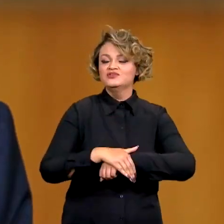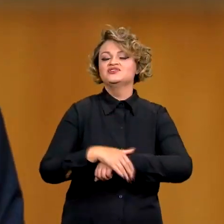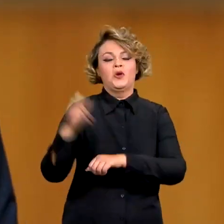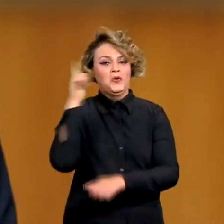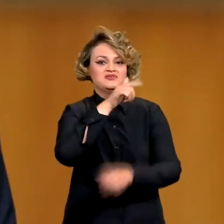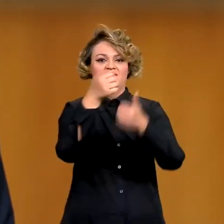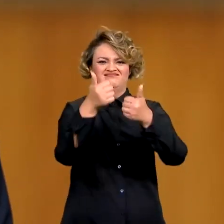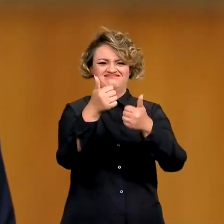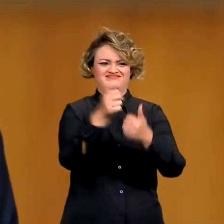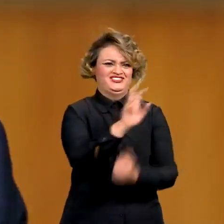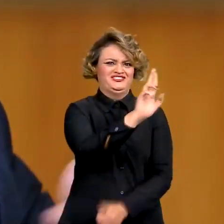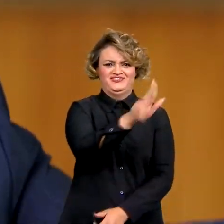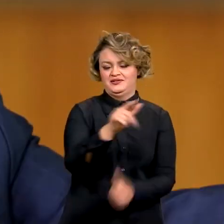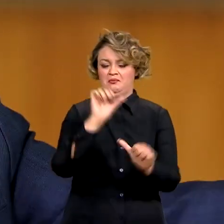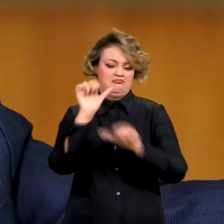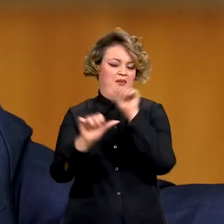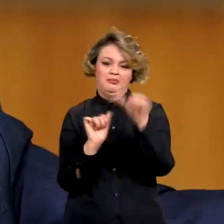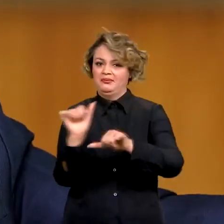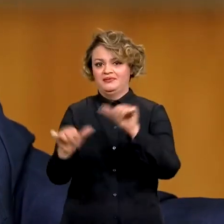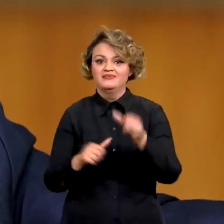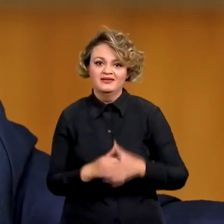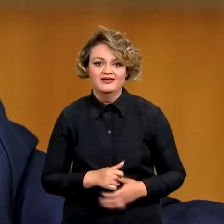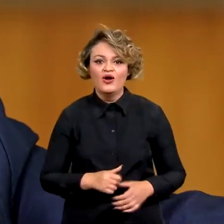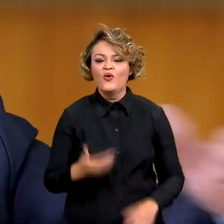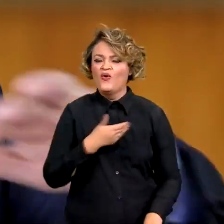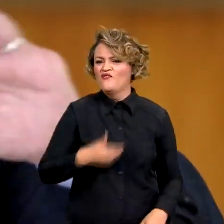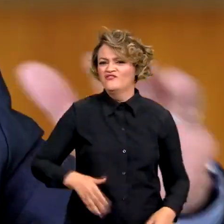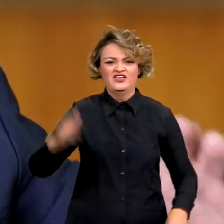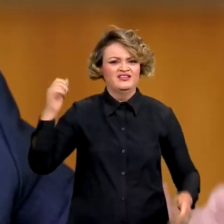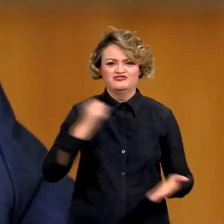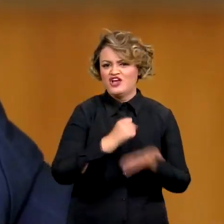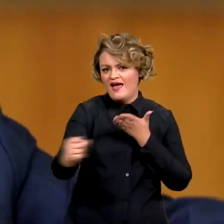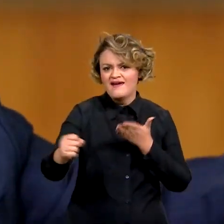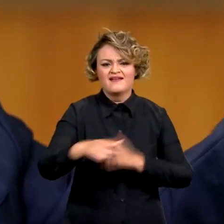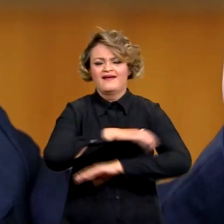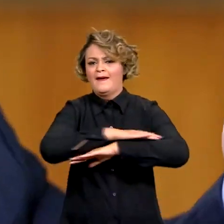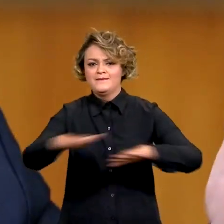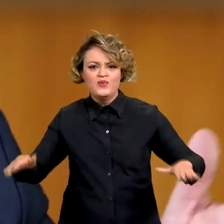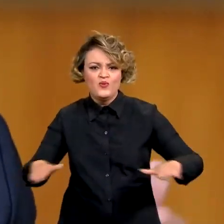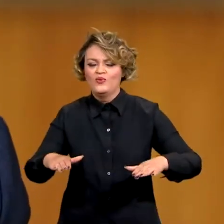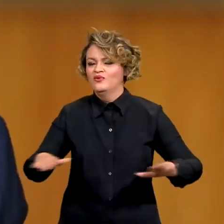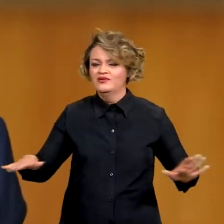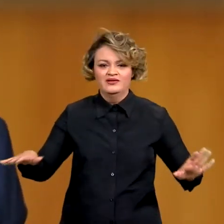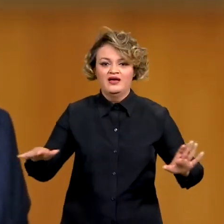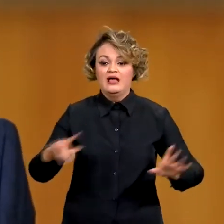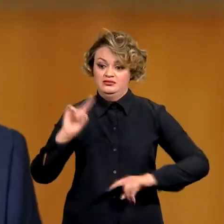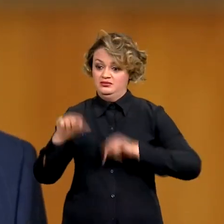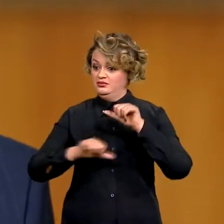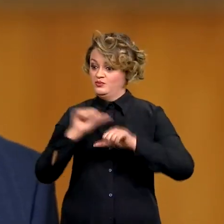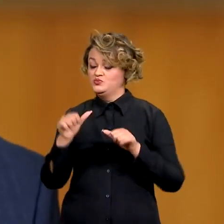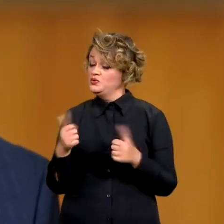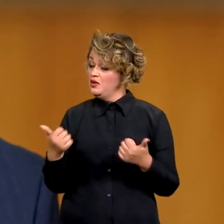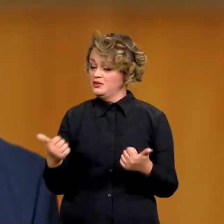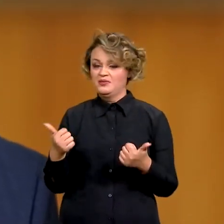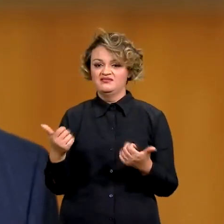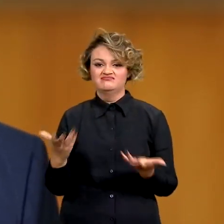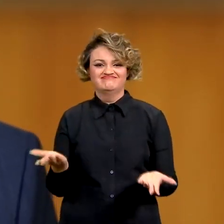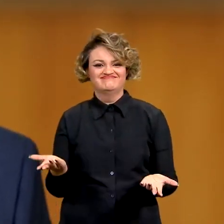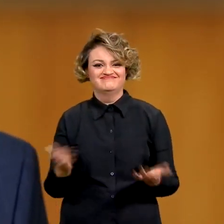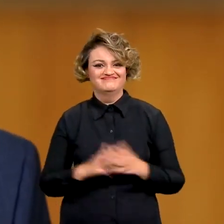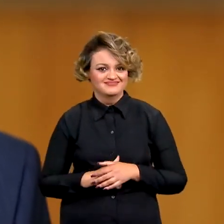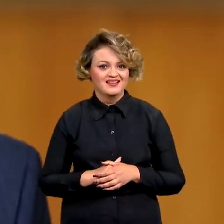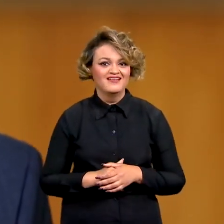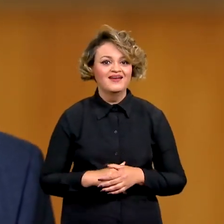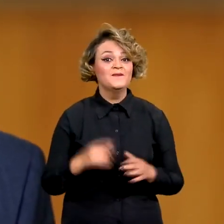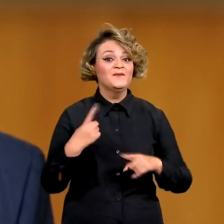é o que acontece de vez em quando o governo tá derrotado acabou não vai dançar não e depois das coisas acontecem